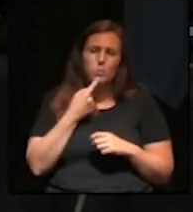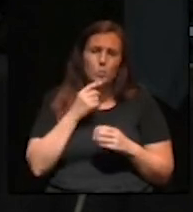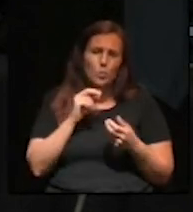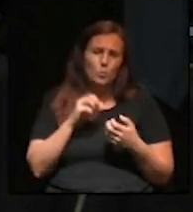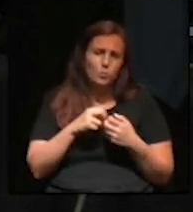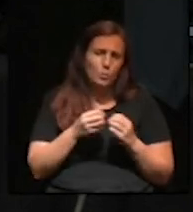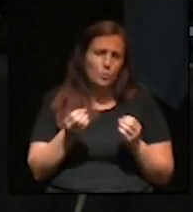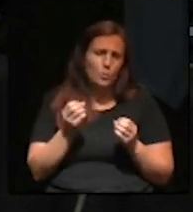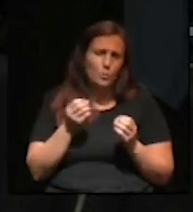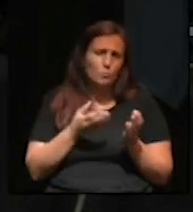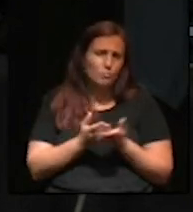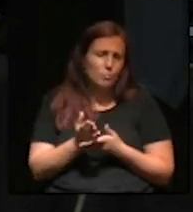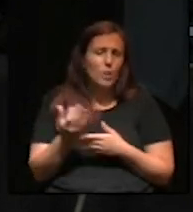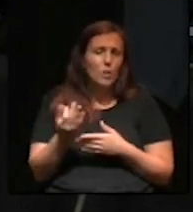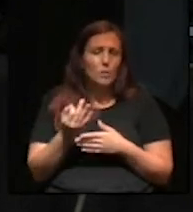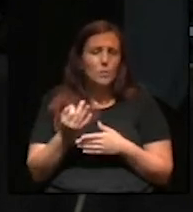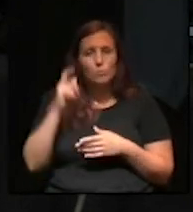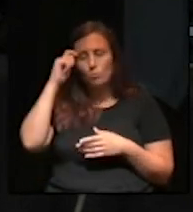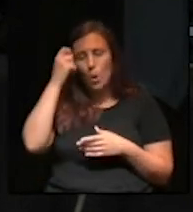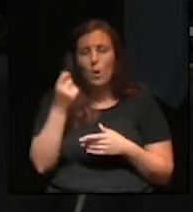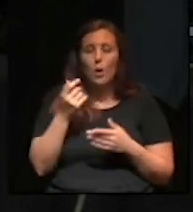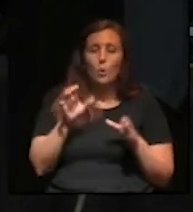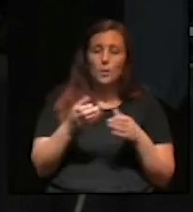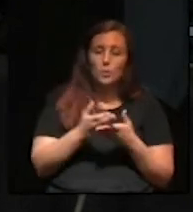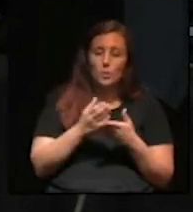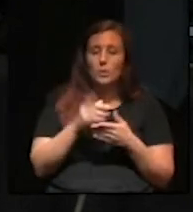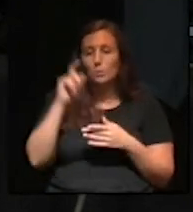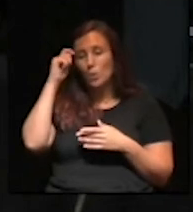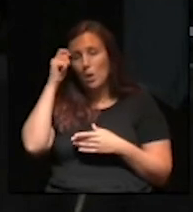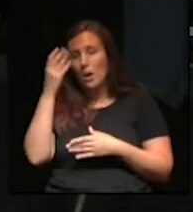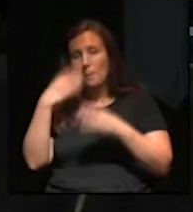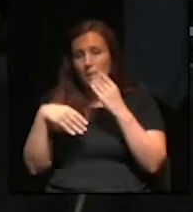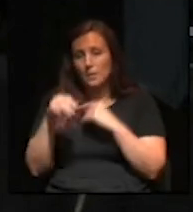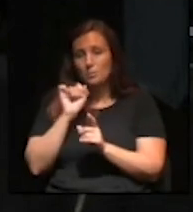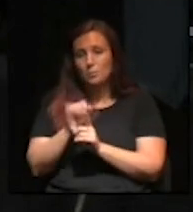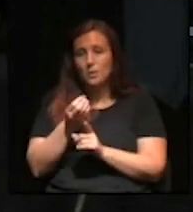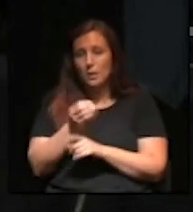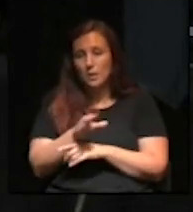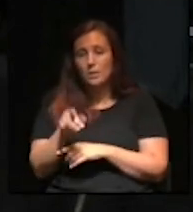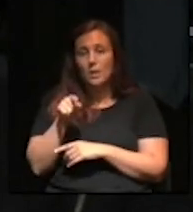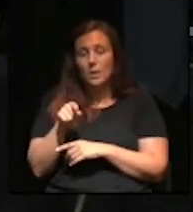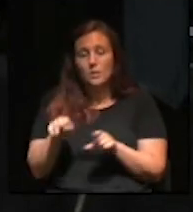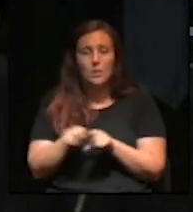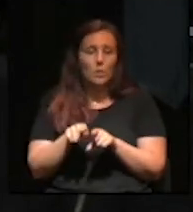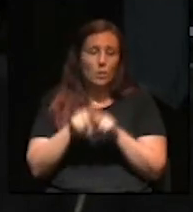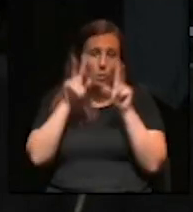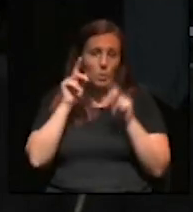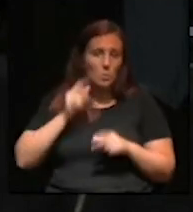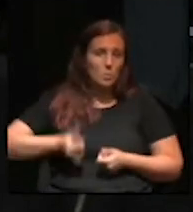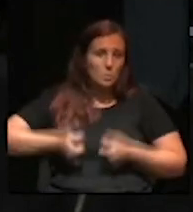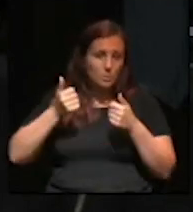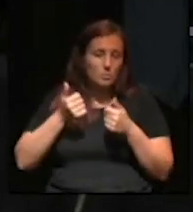causa a segurança de toda a comunidade escolar e as aprendizagens das nossas crianças. Este é, portanto, um assunto que tomamos com